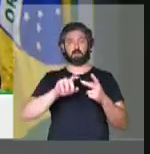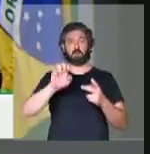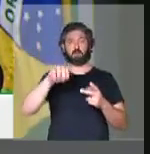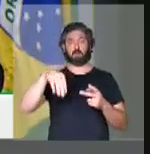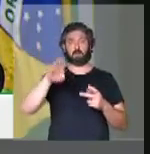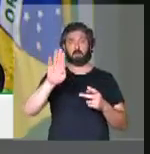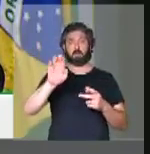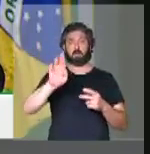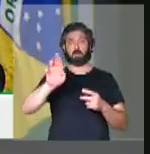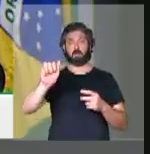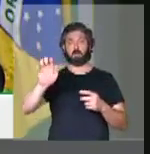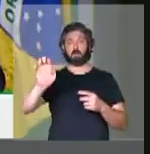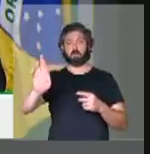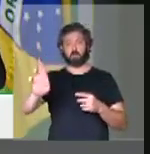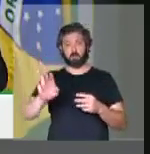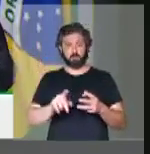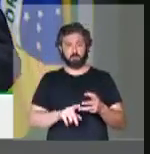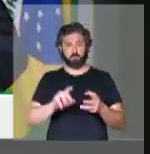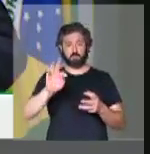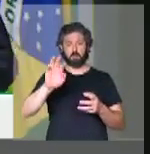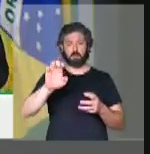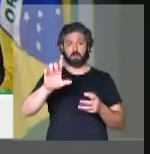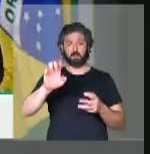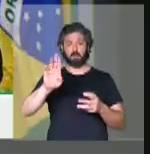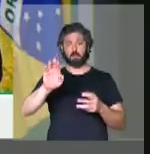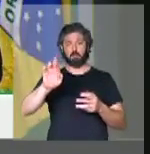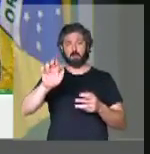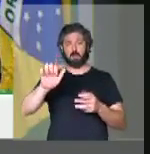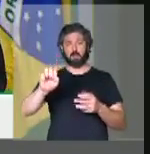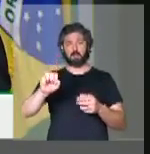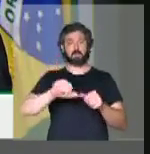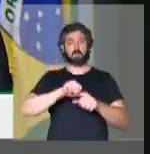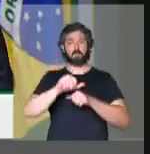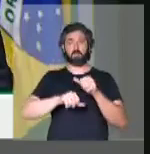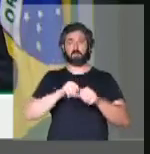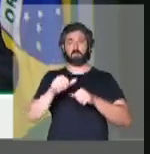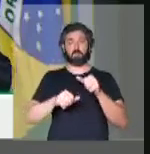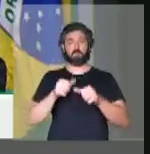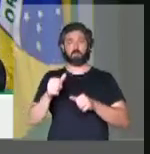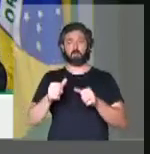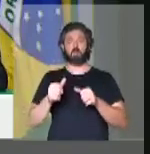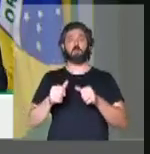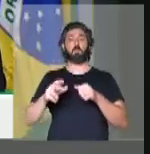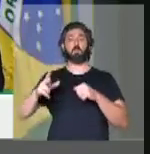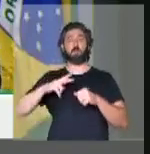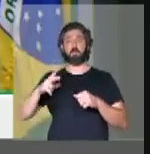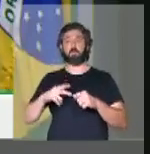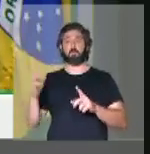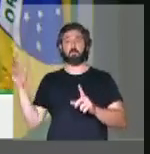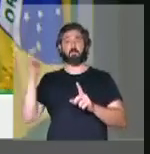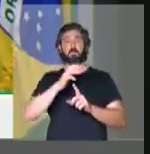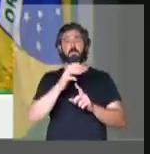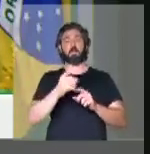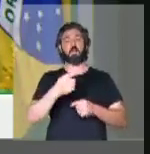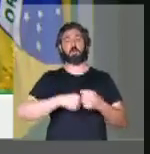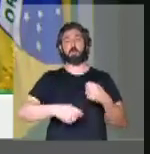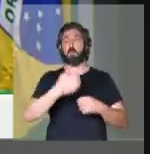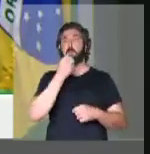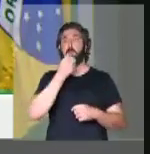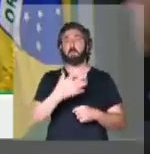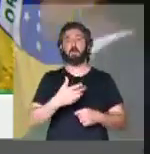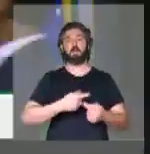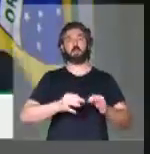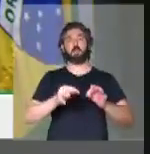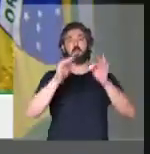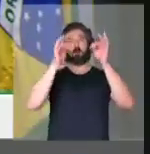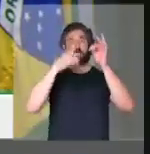Embraer, a Telebrás privatizadas, trouxeram um impacto impressionante econômico e tecnológico na sociedade brasileira, no